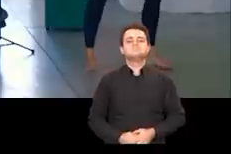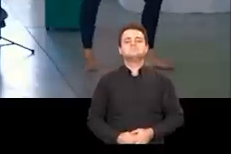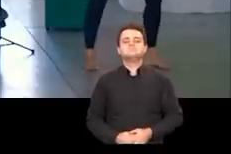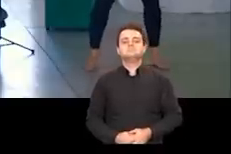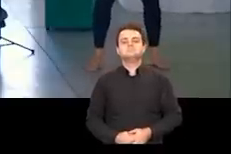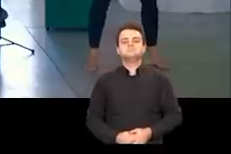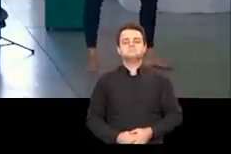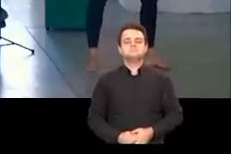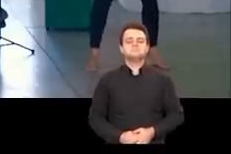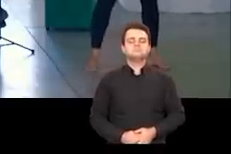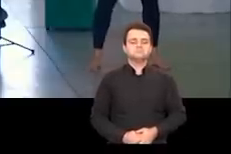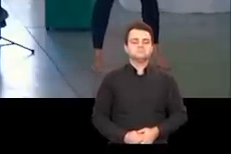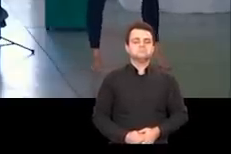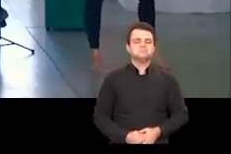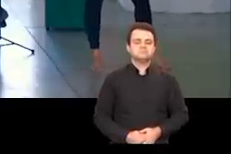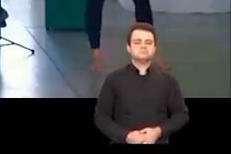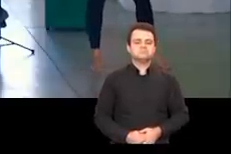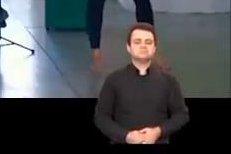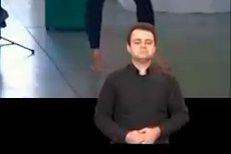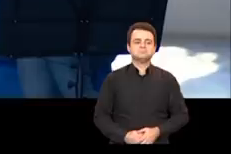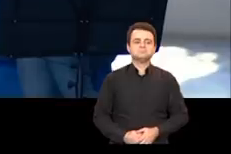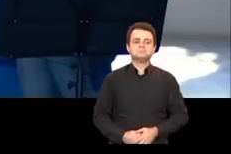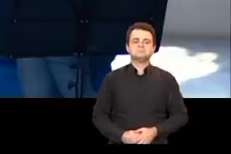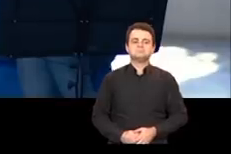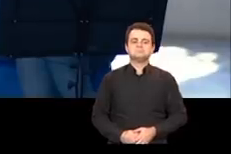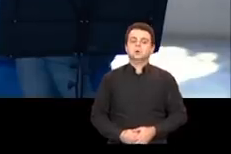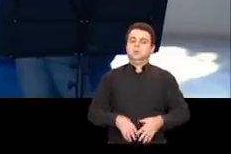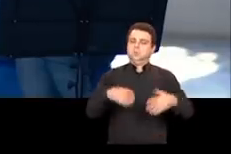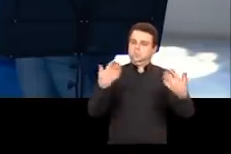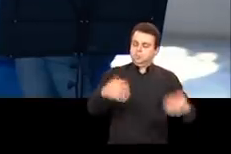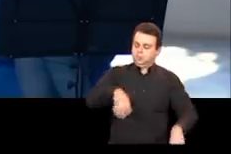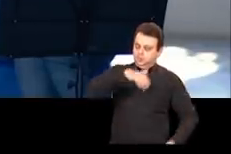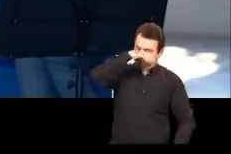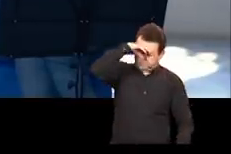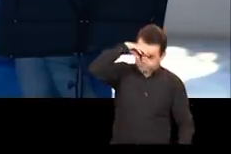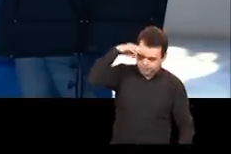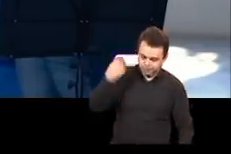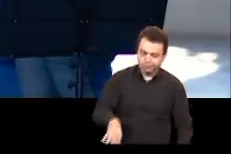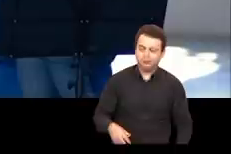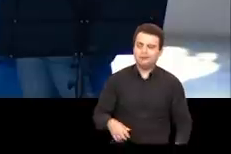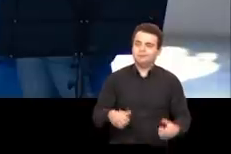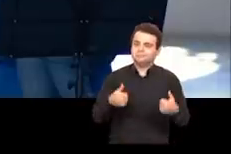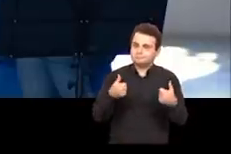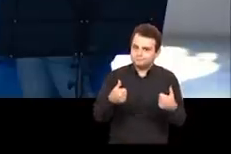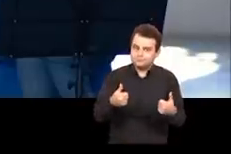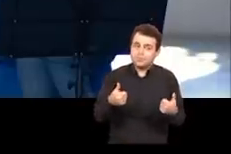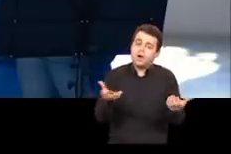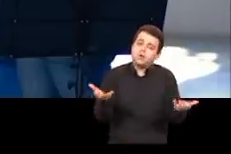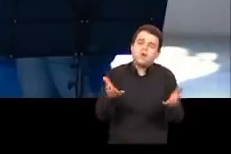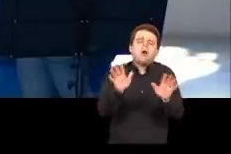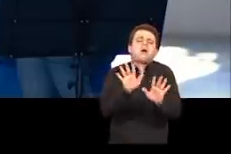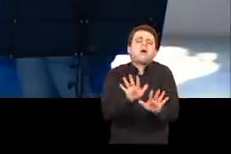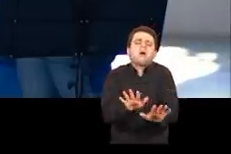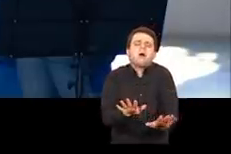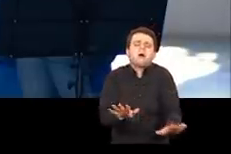Braço, cotovelo, pulso e mão, pulso e mão. Ufa! Agora nós vamos fazer bem